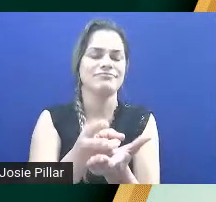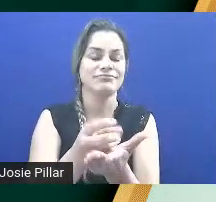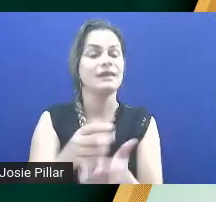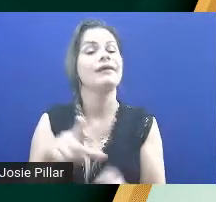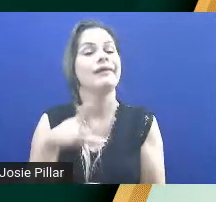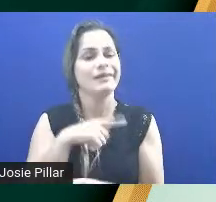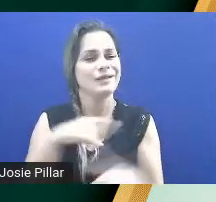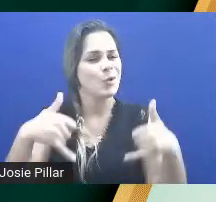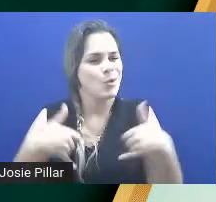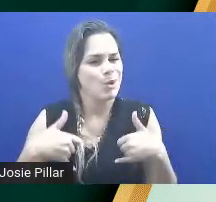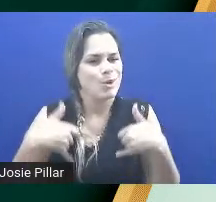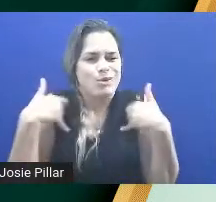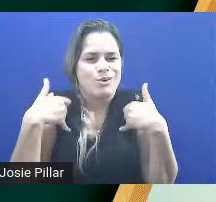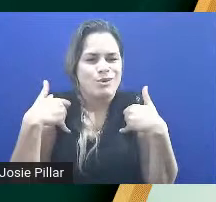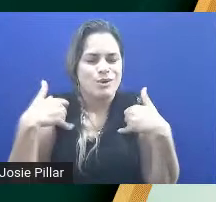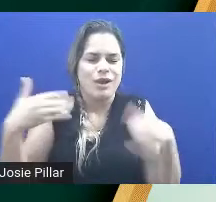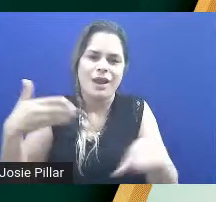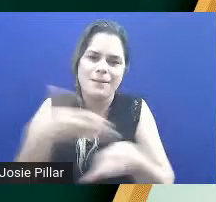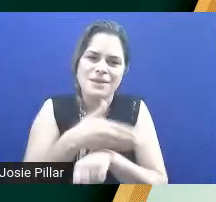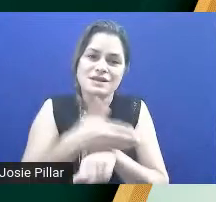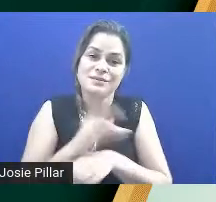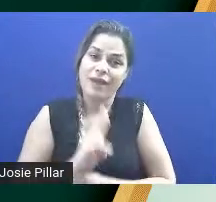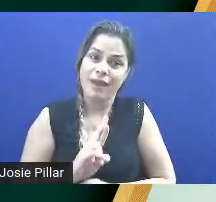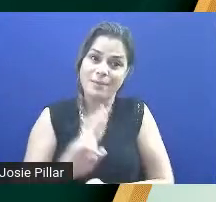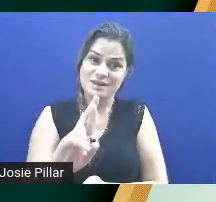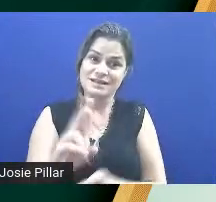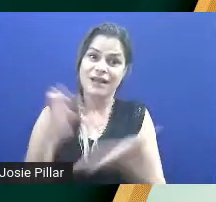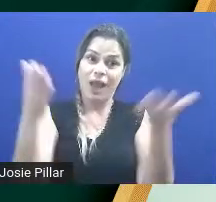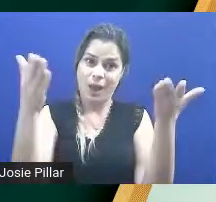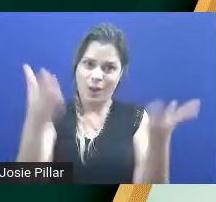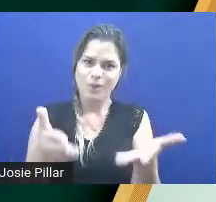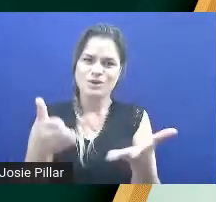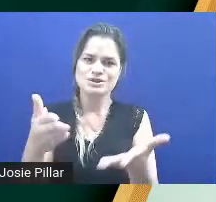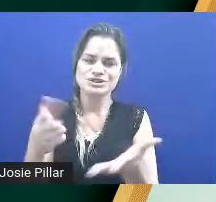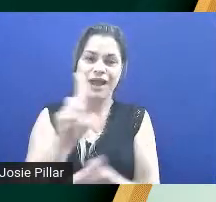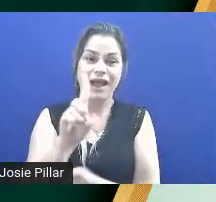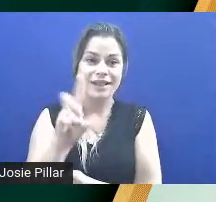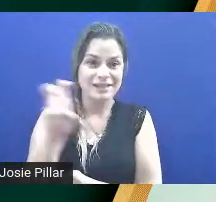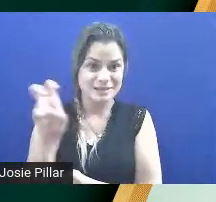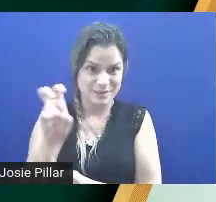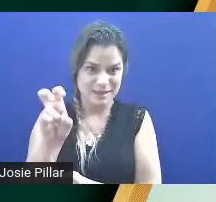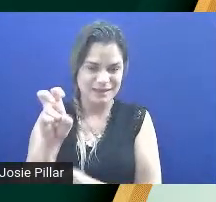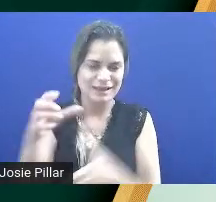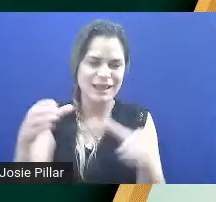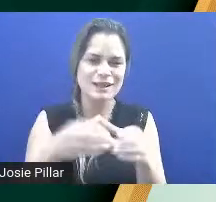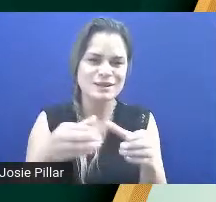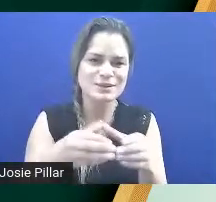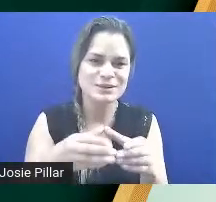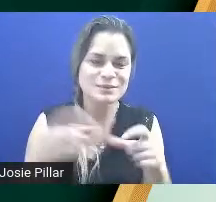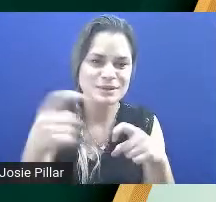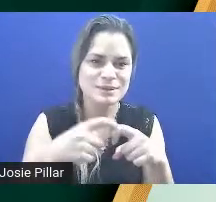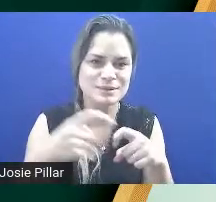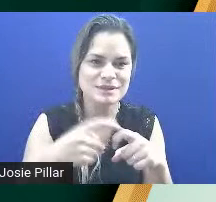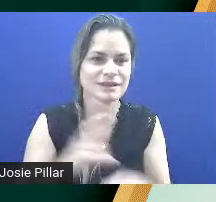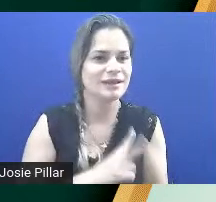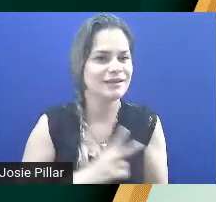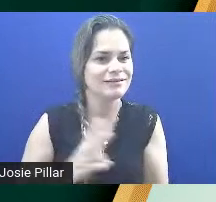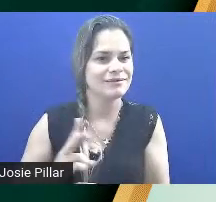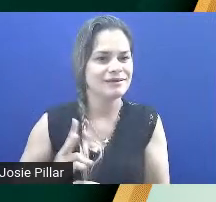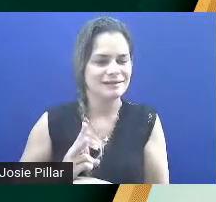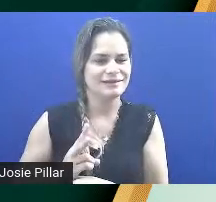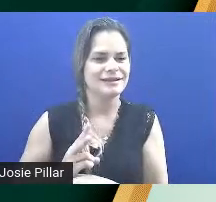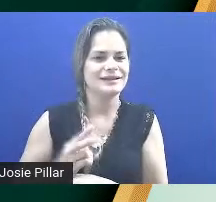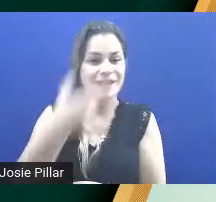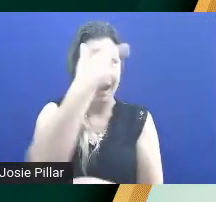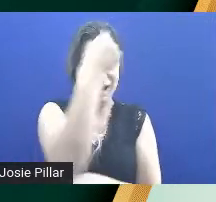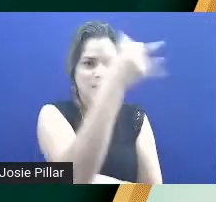ter feito parte e representar hoje, brevemente, a 15ª Turma de Medicina Veterinária da Universidade Federal do